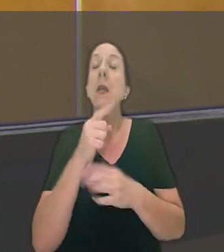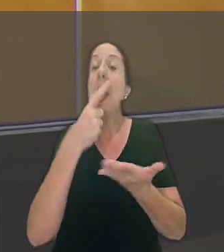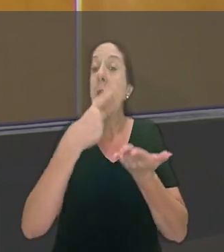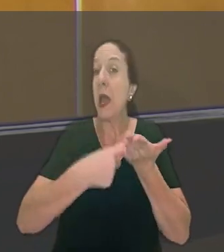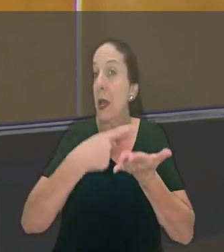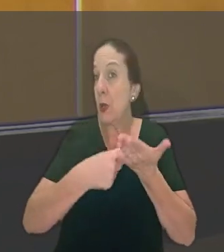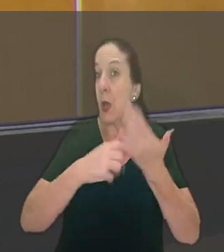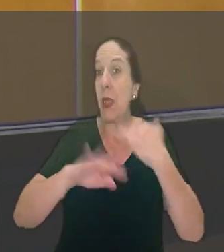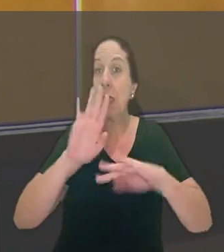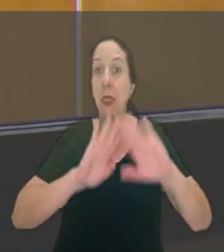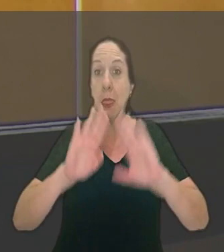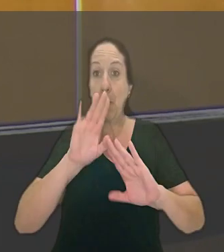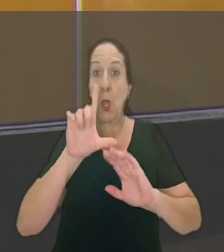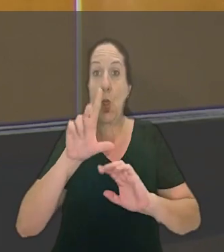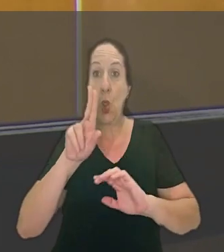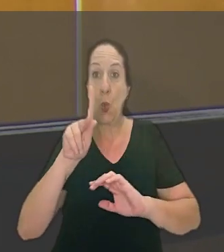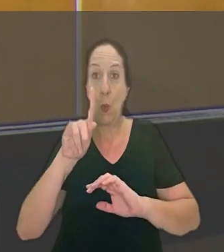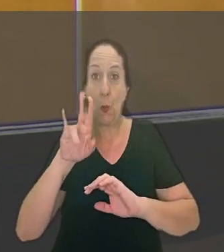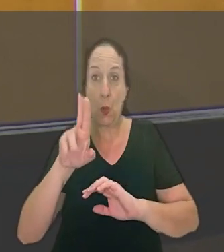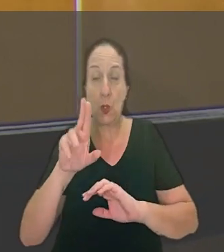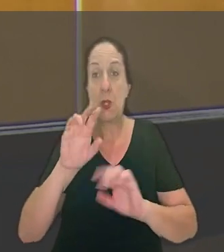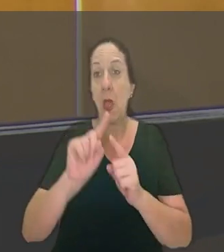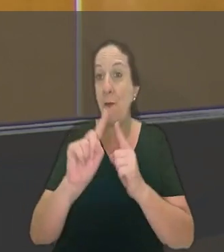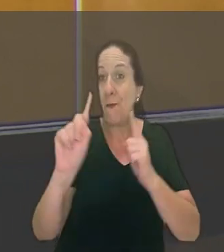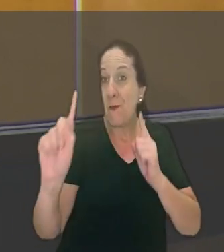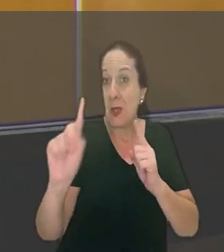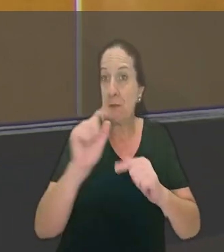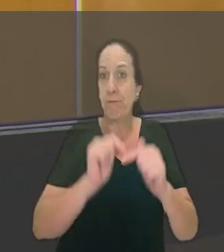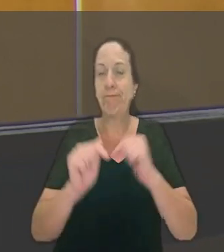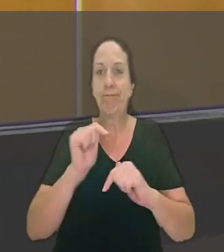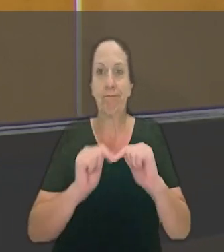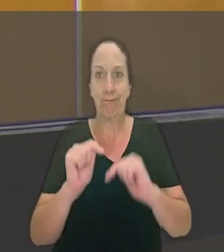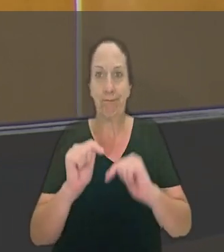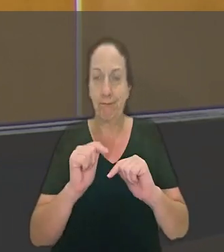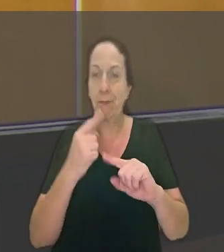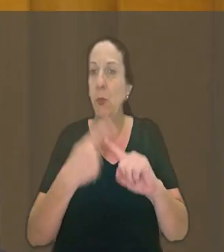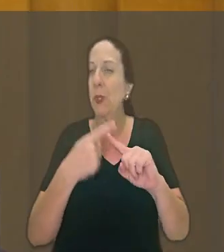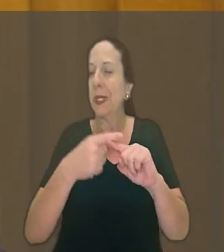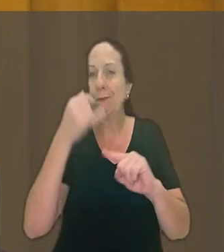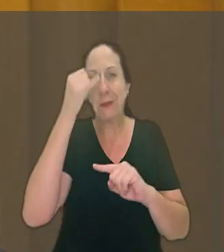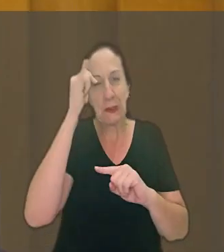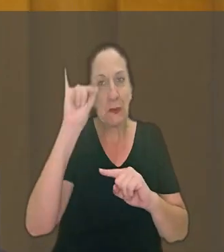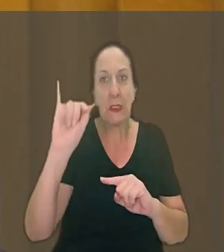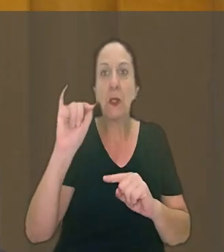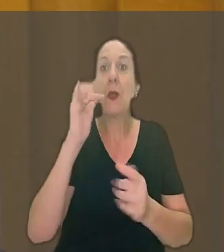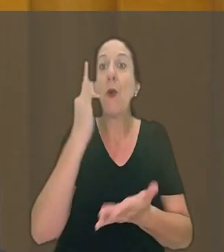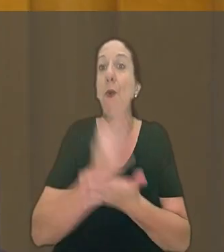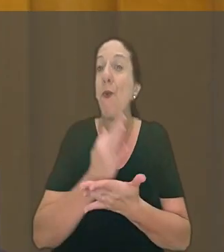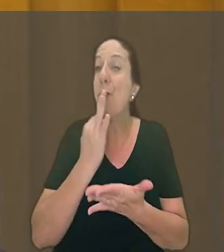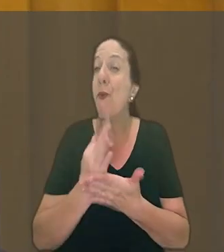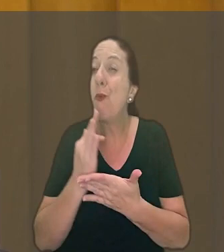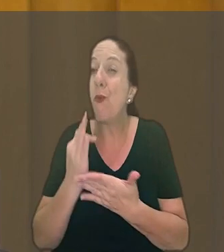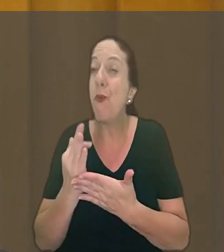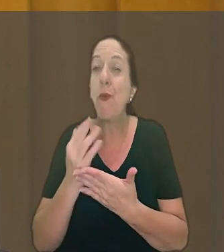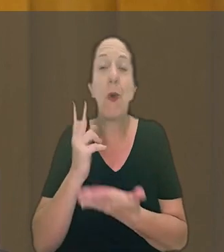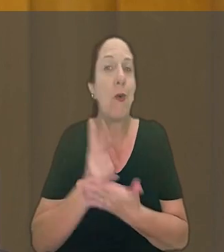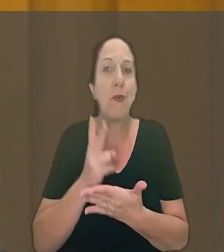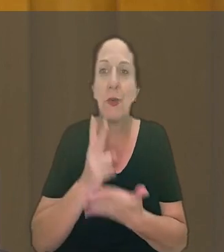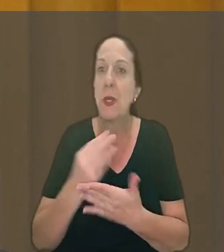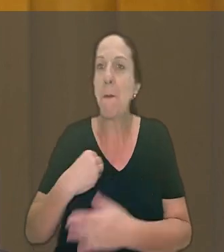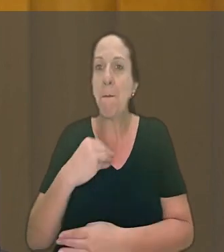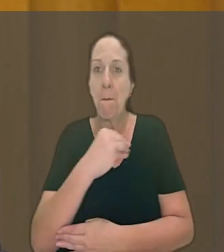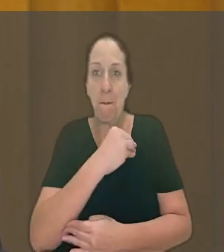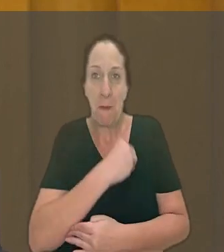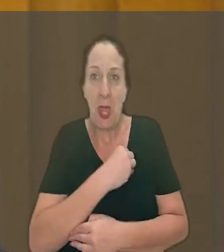que ficou assentado que o tratamento do lúpus requer o afastamento do trabalho. por ser inevitável essa ausência